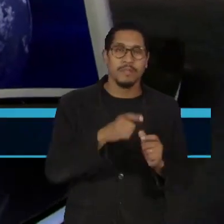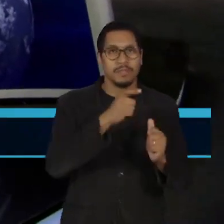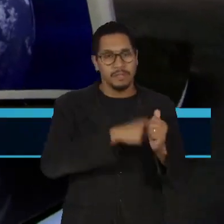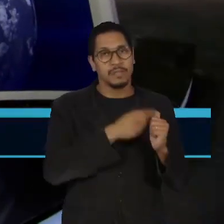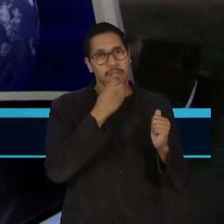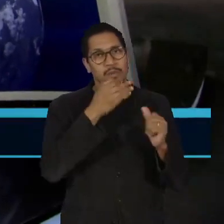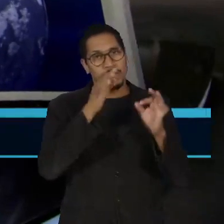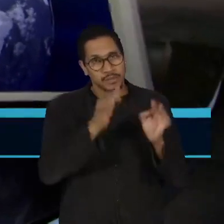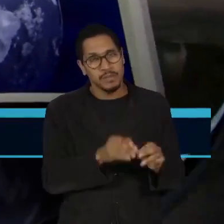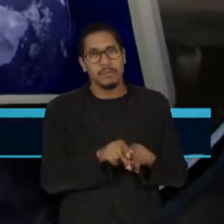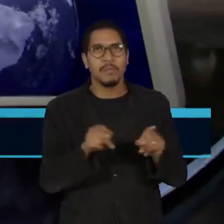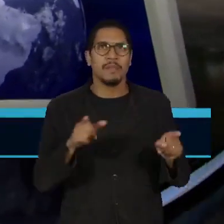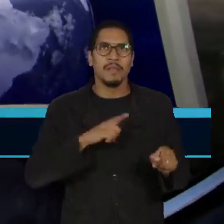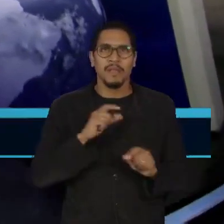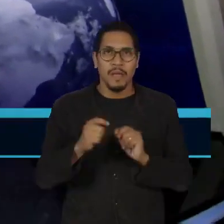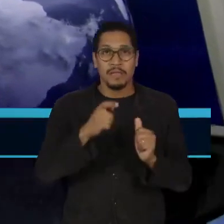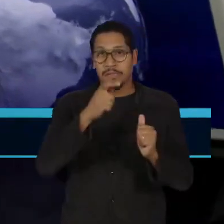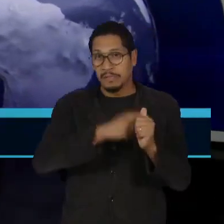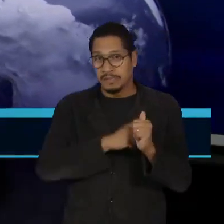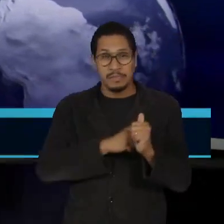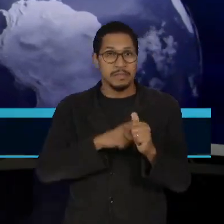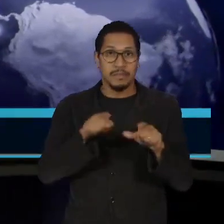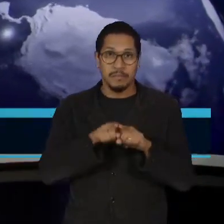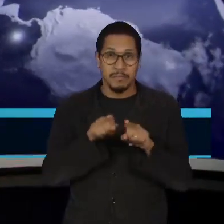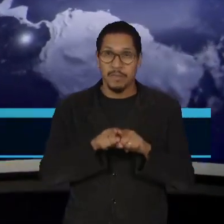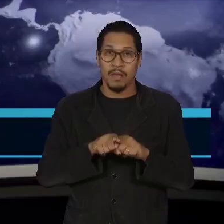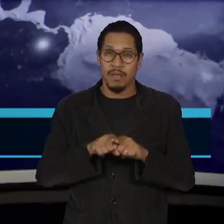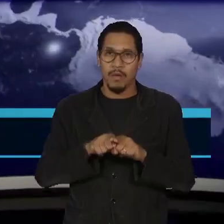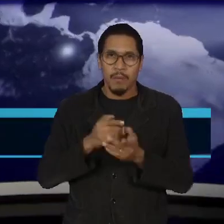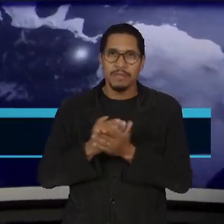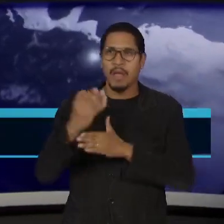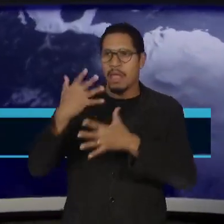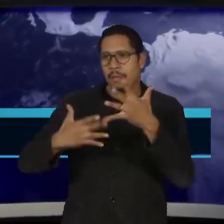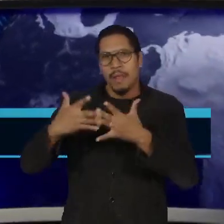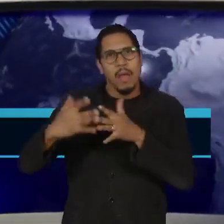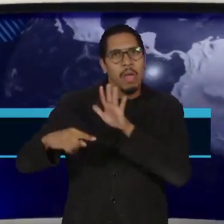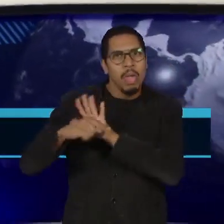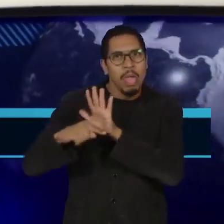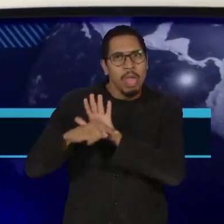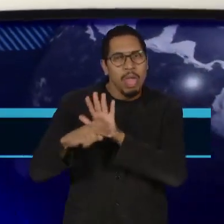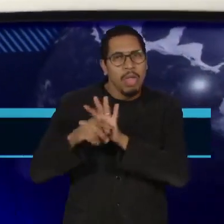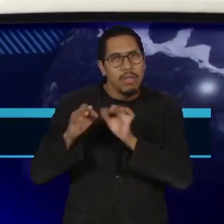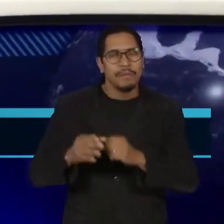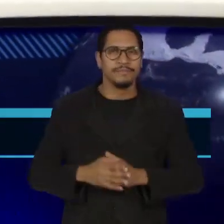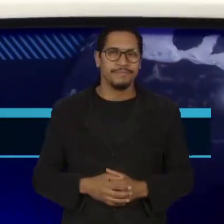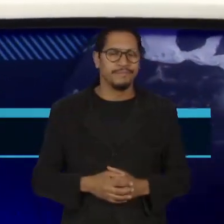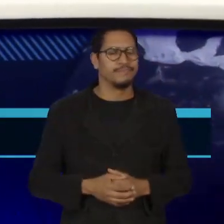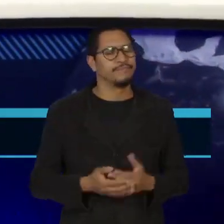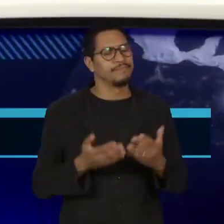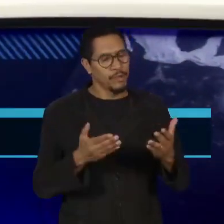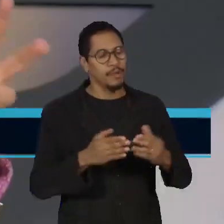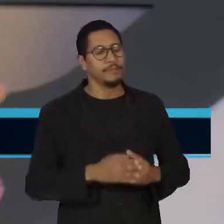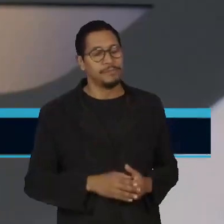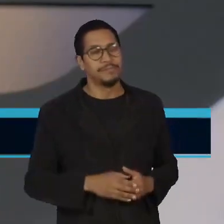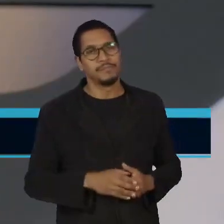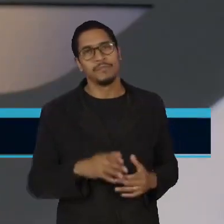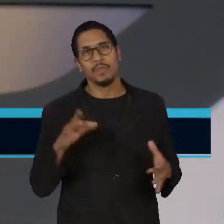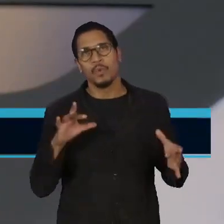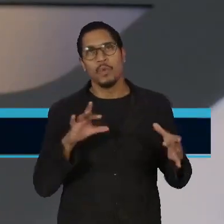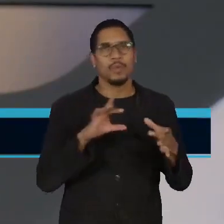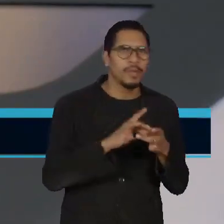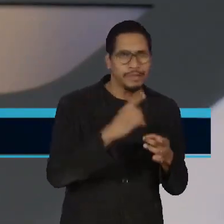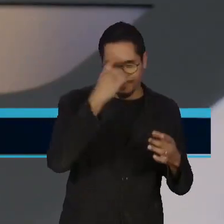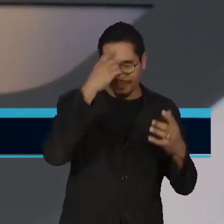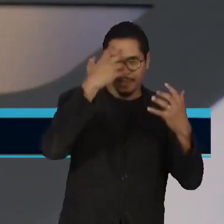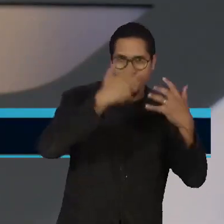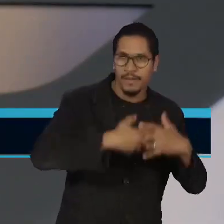na matéria. Agora, quando é que o endividamento deixa de ser positivo, Hélida? A questão, inclusive, conecta, me permita fazer uma